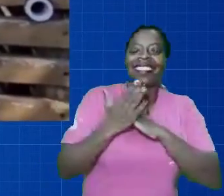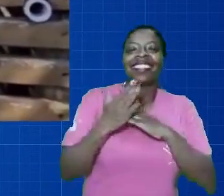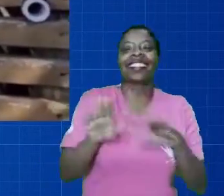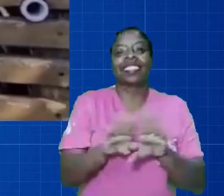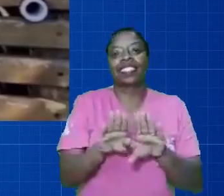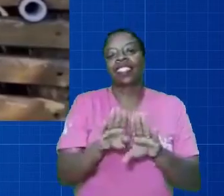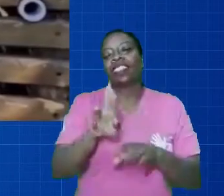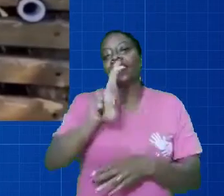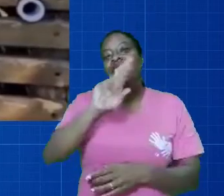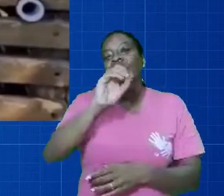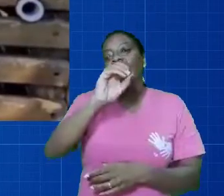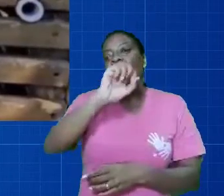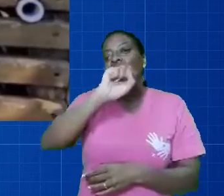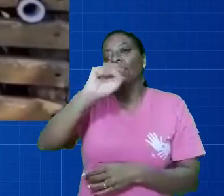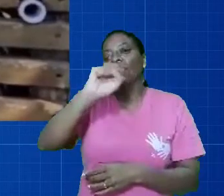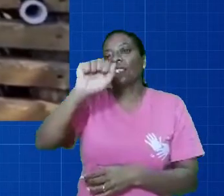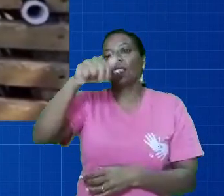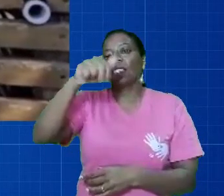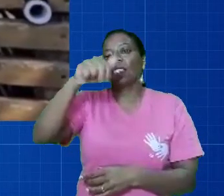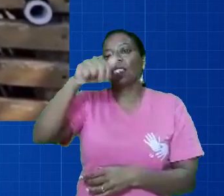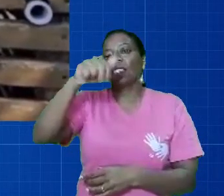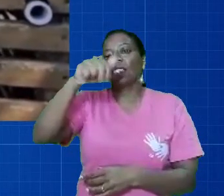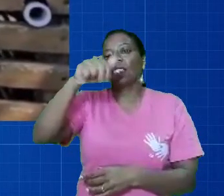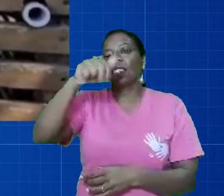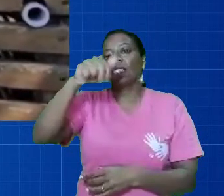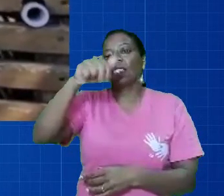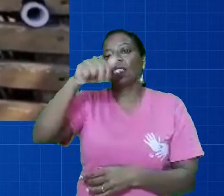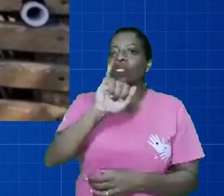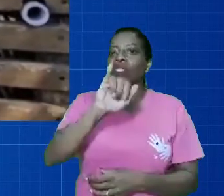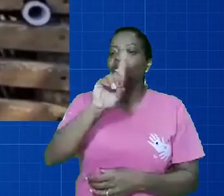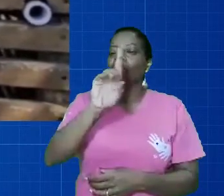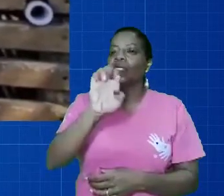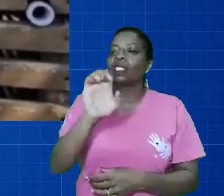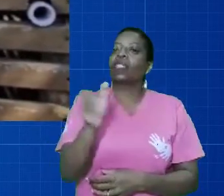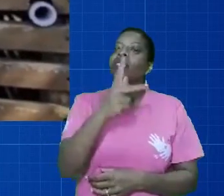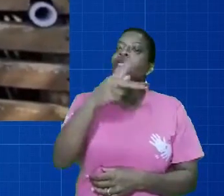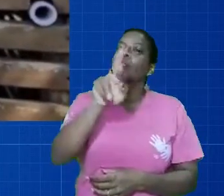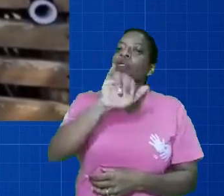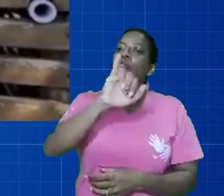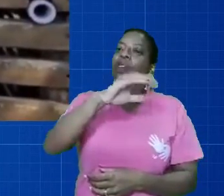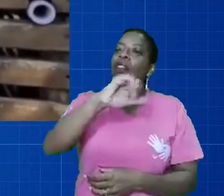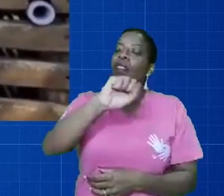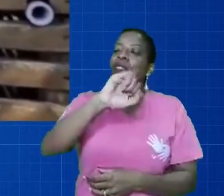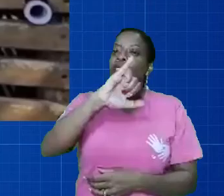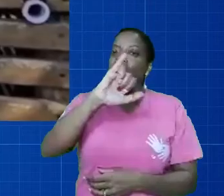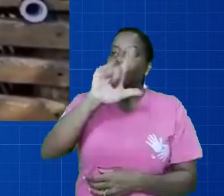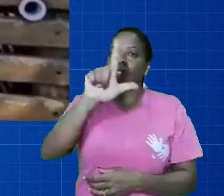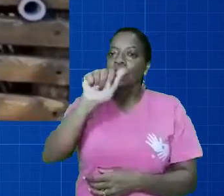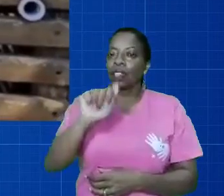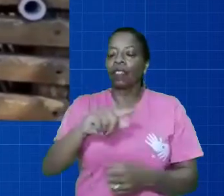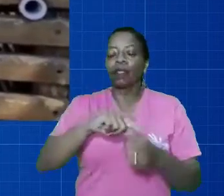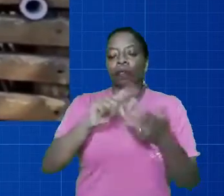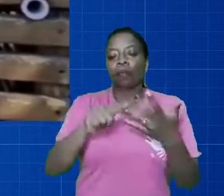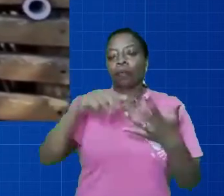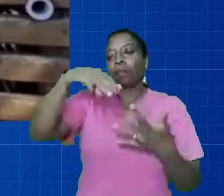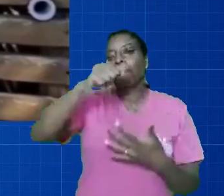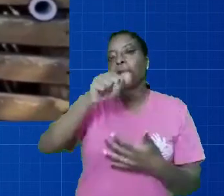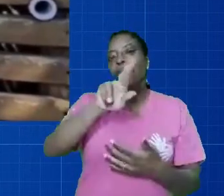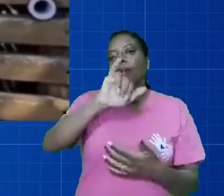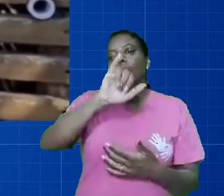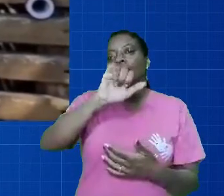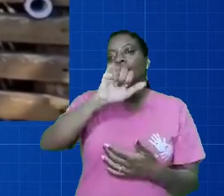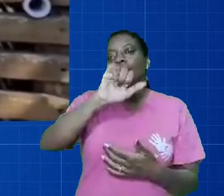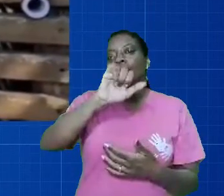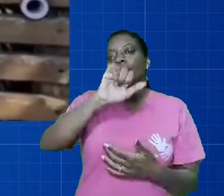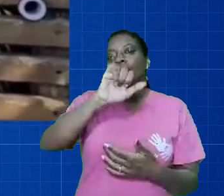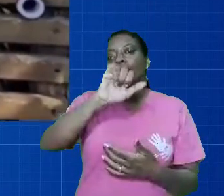Marilza, Jucemara, como sempre presente, né? E me inspirou cada vez querer aprender mais também. Nessa época que eu